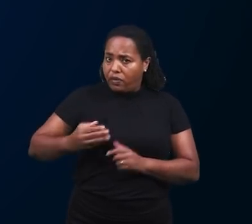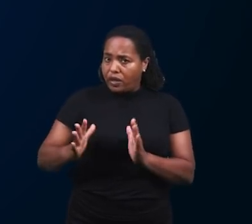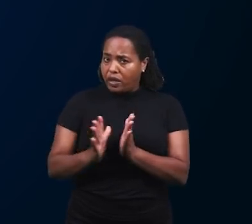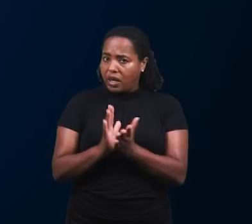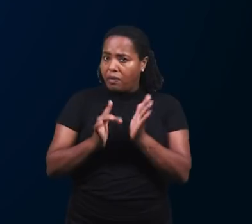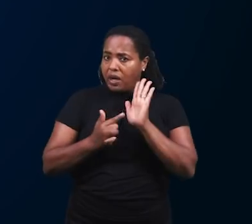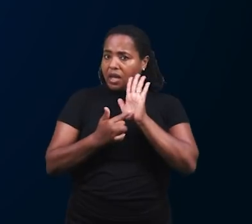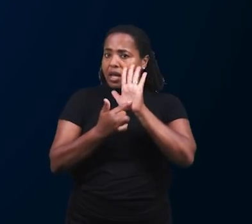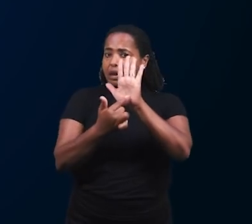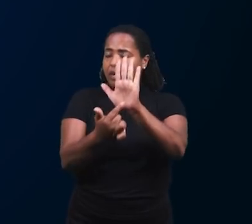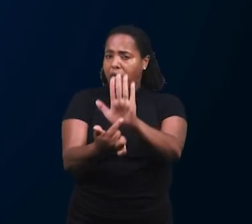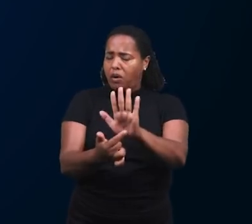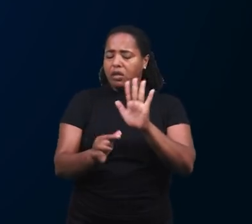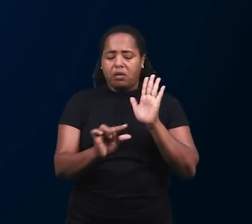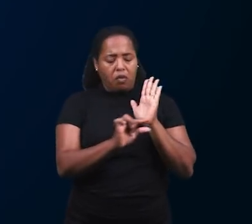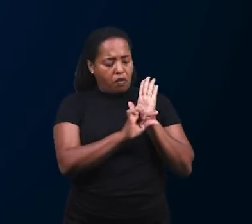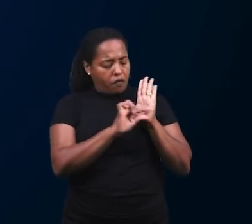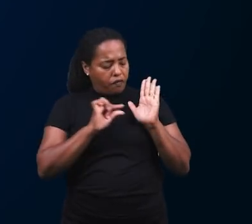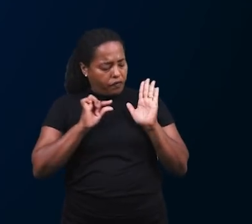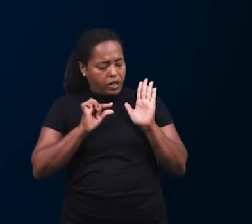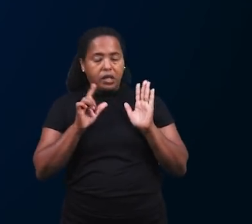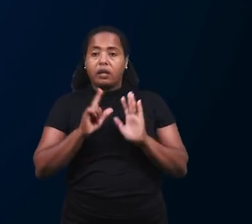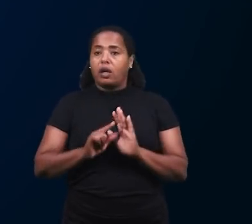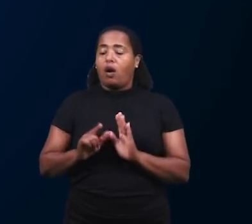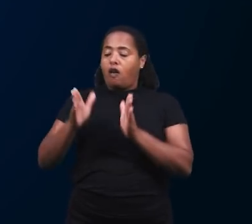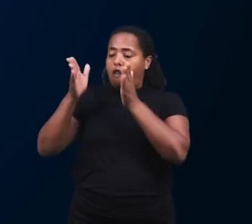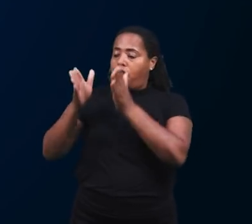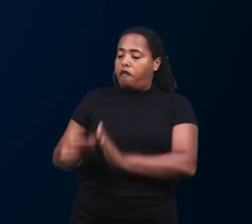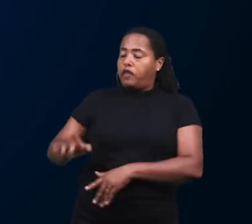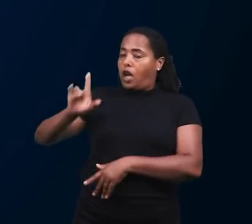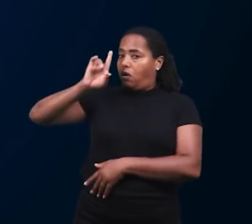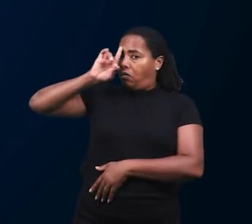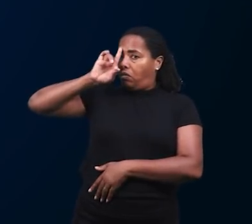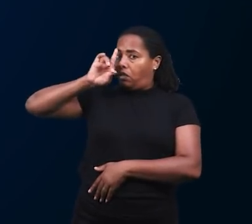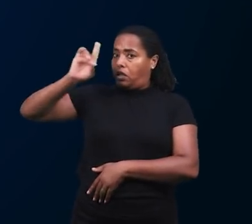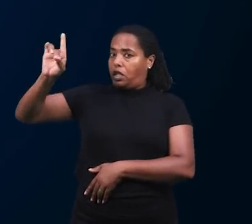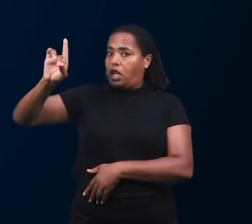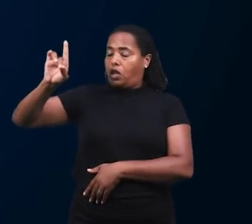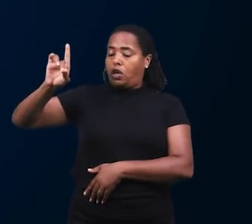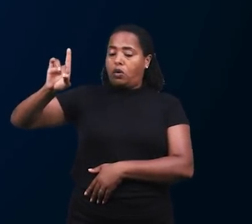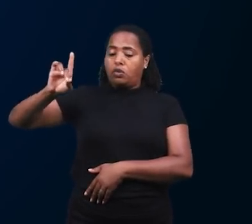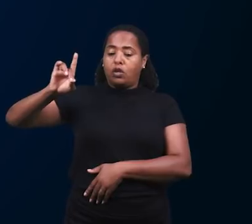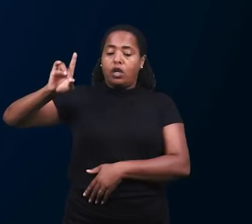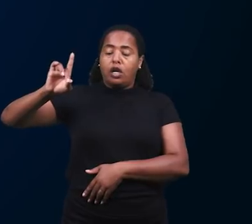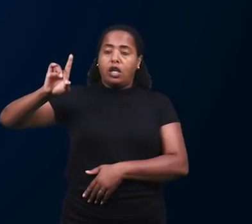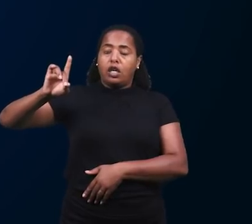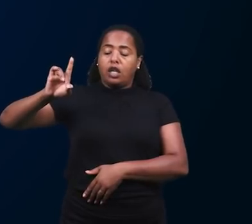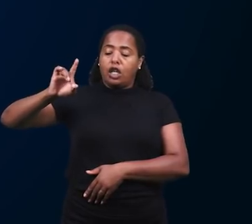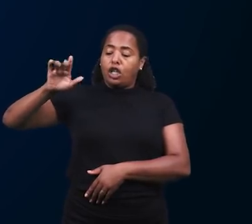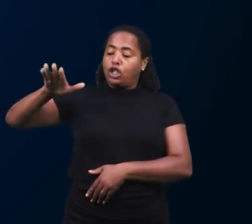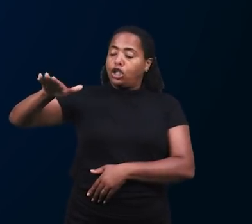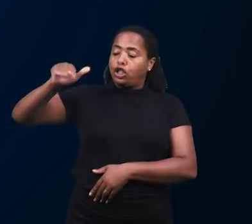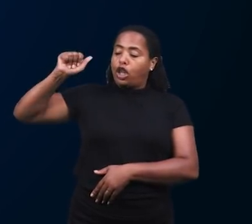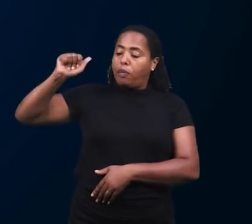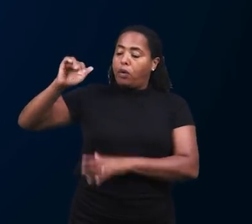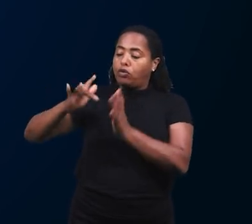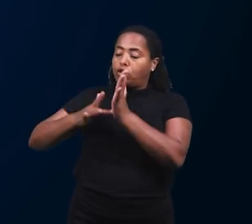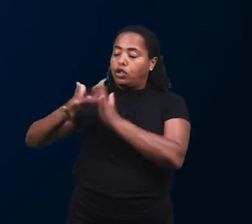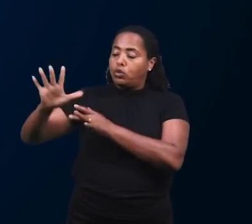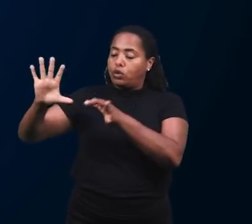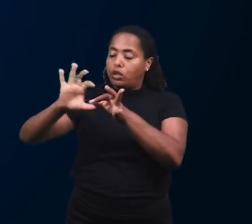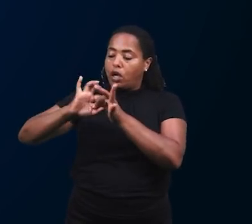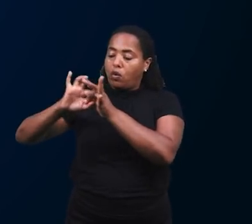nós realmente estamos vivendo aquilo que a palavra fala, né? Que eu até separei o verso aqui. Fiel é Deus, o qual o chamou